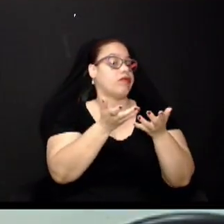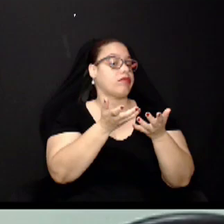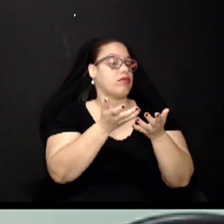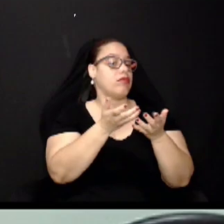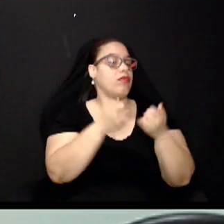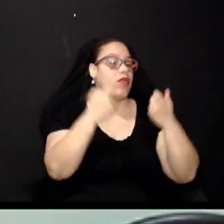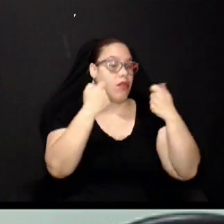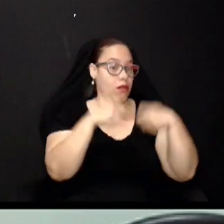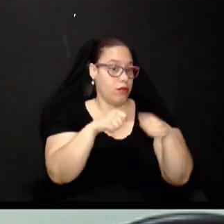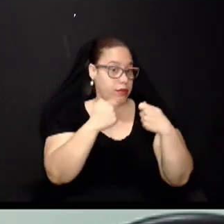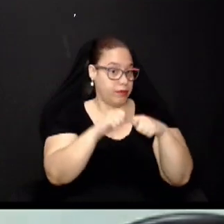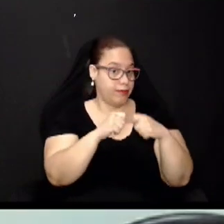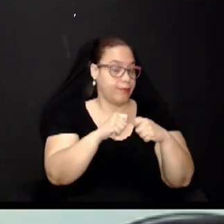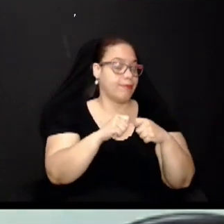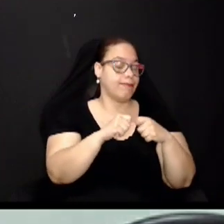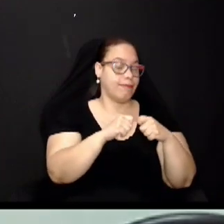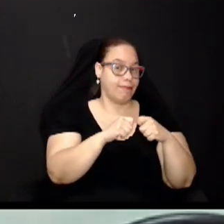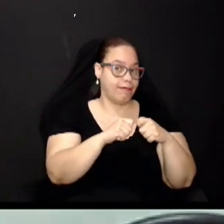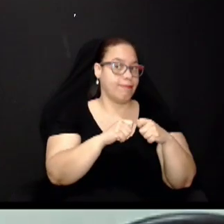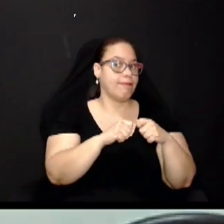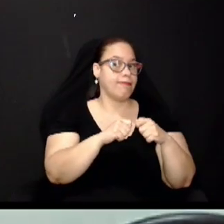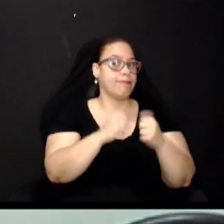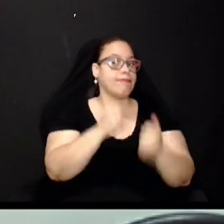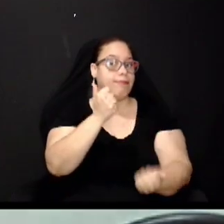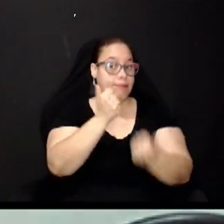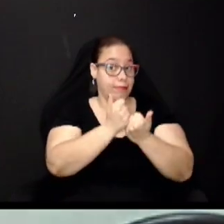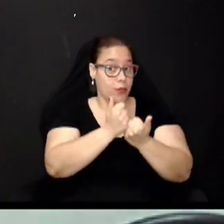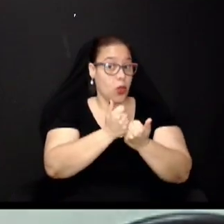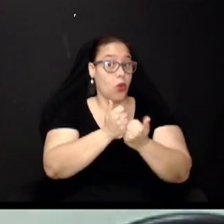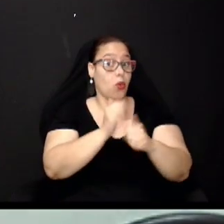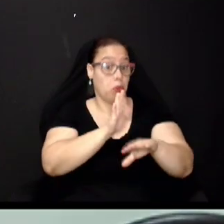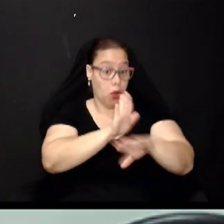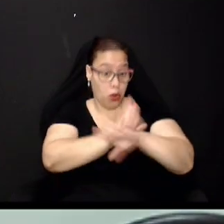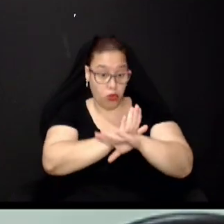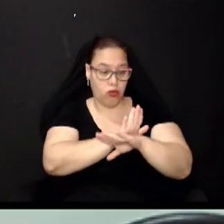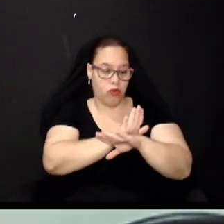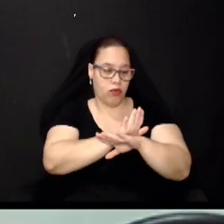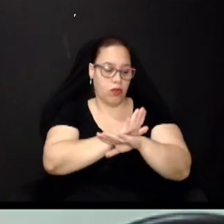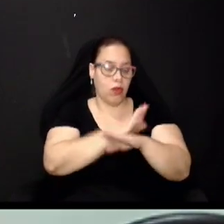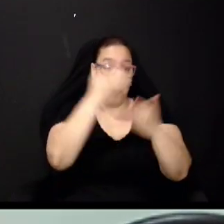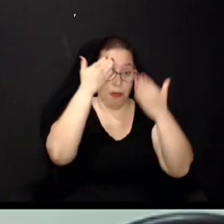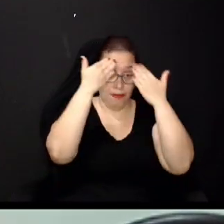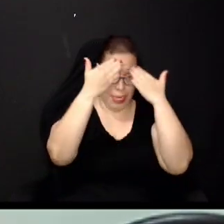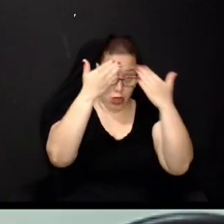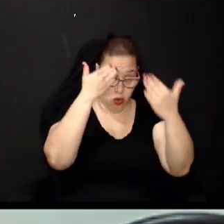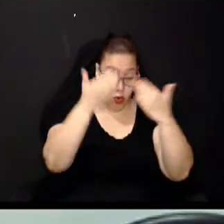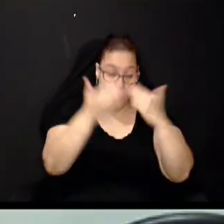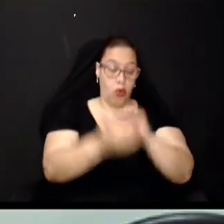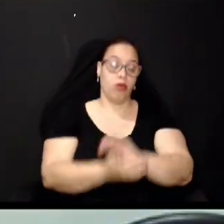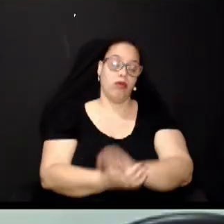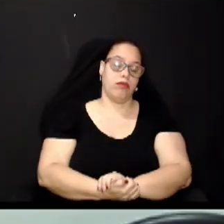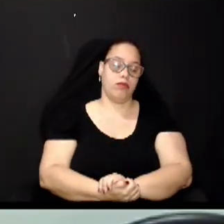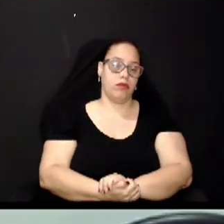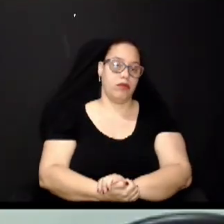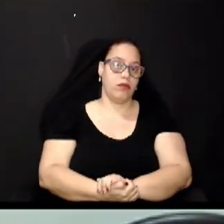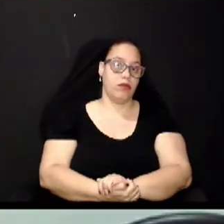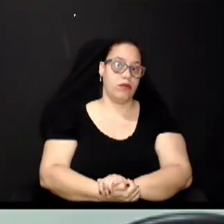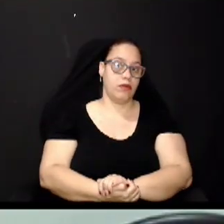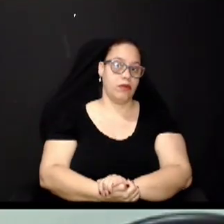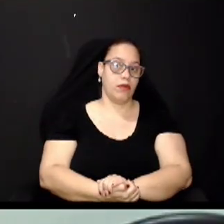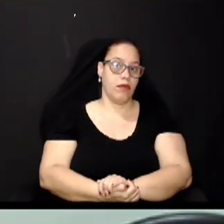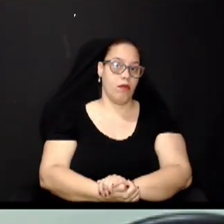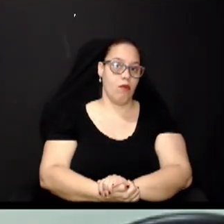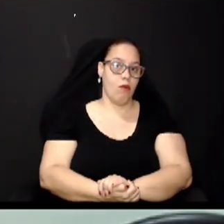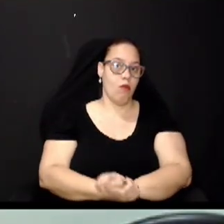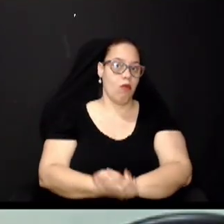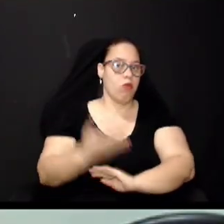né, uma rede de apoio, ajuda psicológica, né, para a gente buscar recuperação